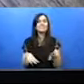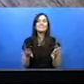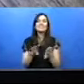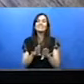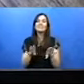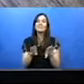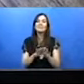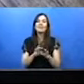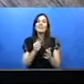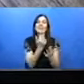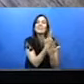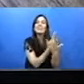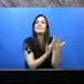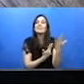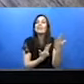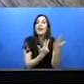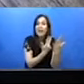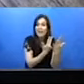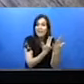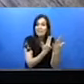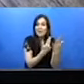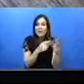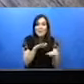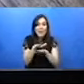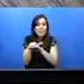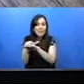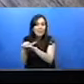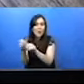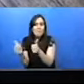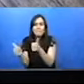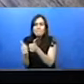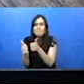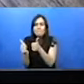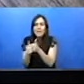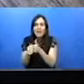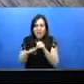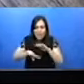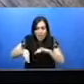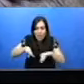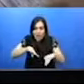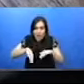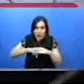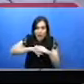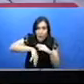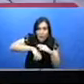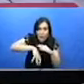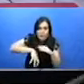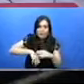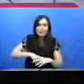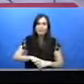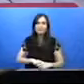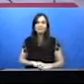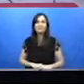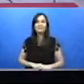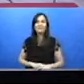desenhar uma tartaruga perto do seu ninho de ovos. E eu quero ver esse desenho, hein?